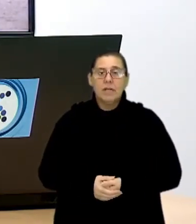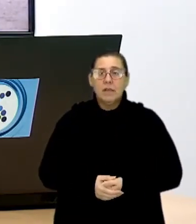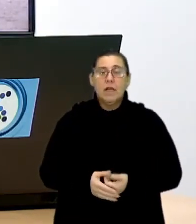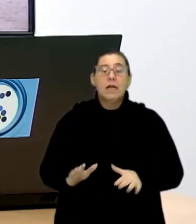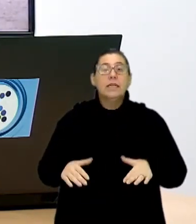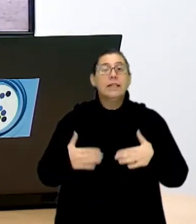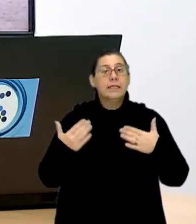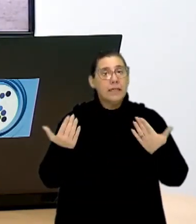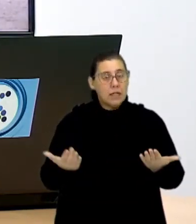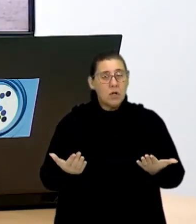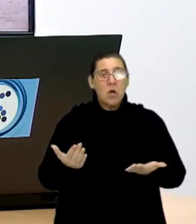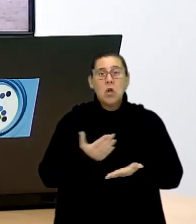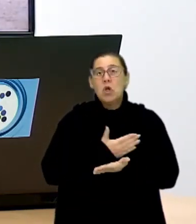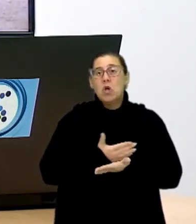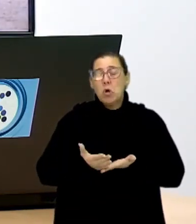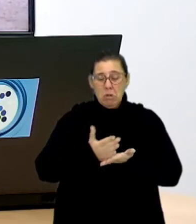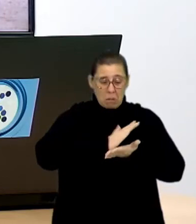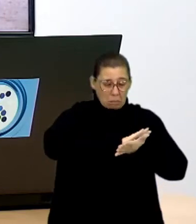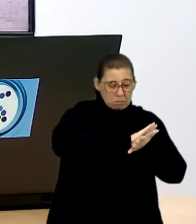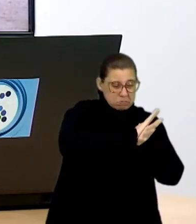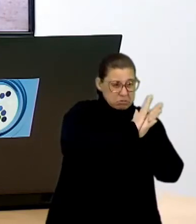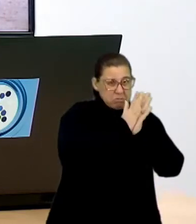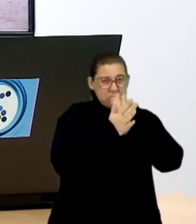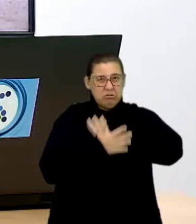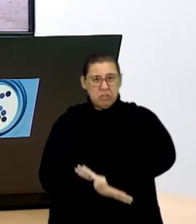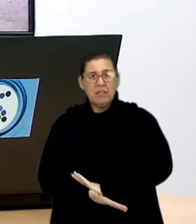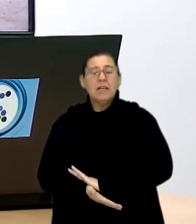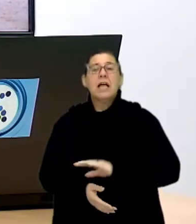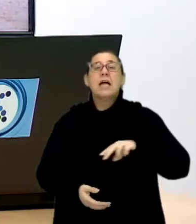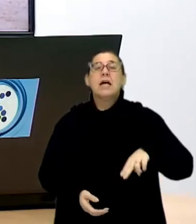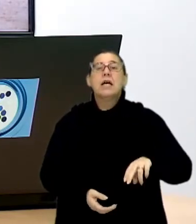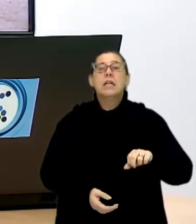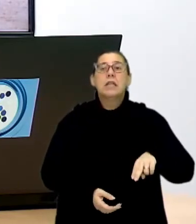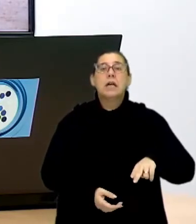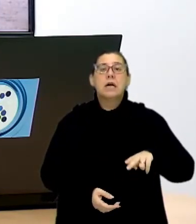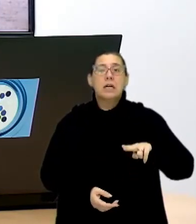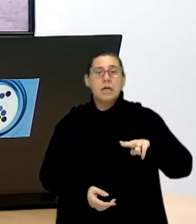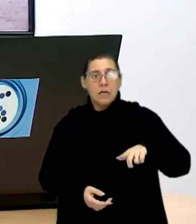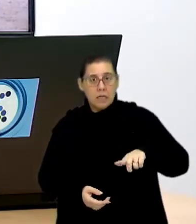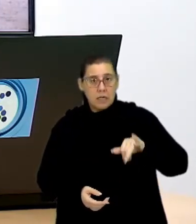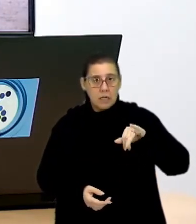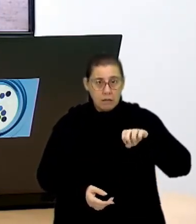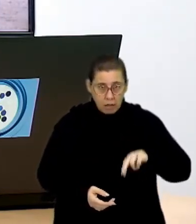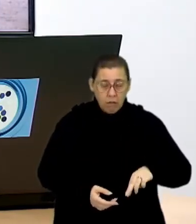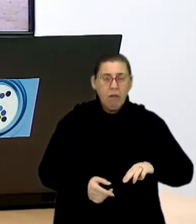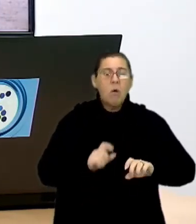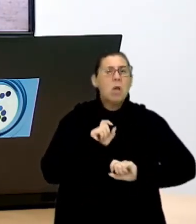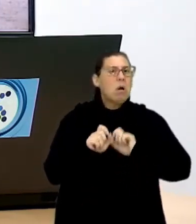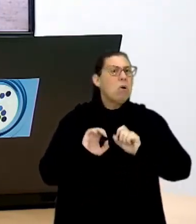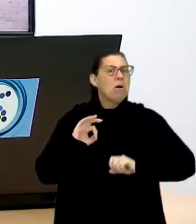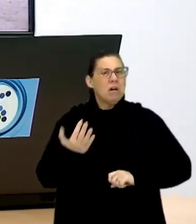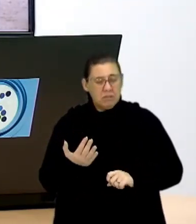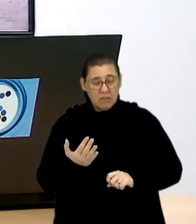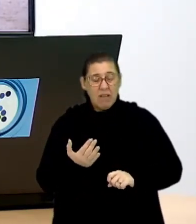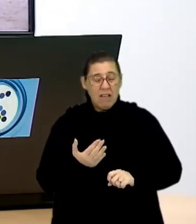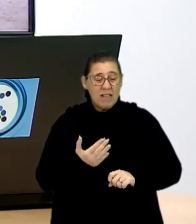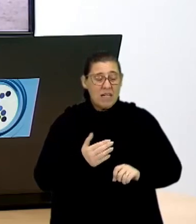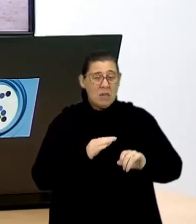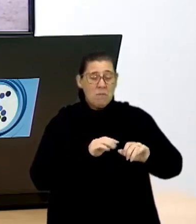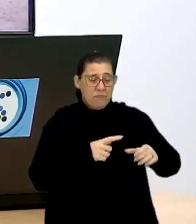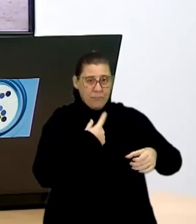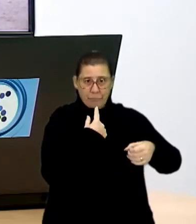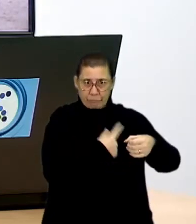estopim para esse massacre de Nanquim. O que aconteceu em Nanquim? Eles pilharam a cidade, saquearam a